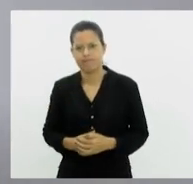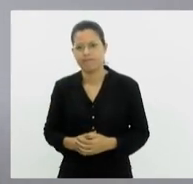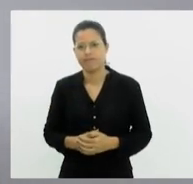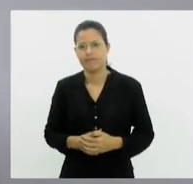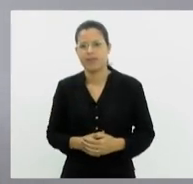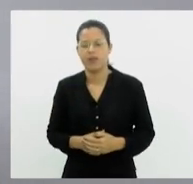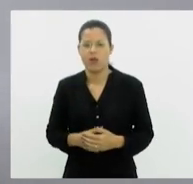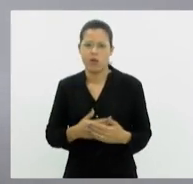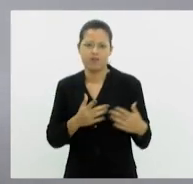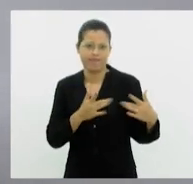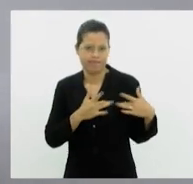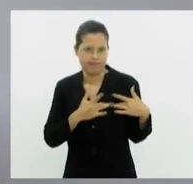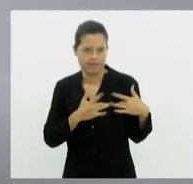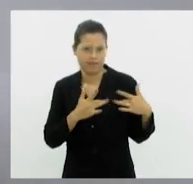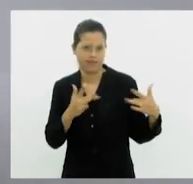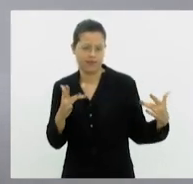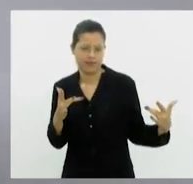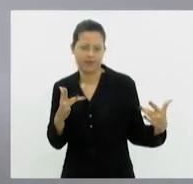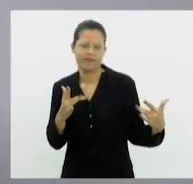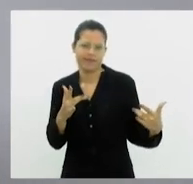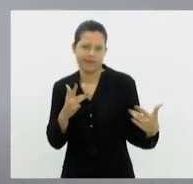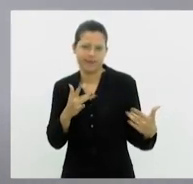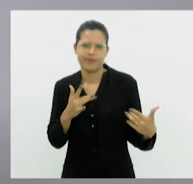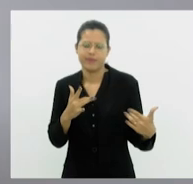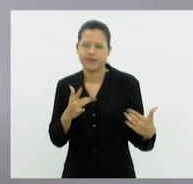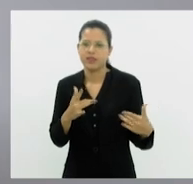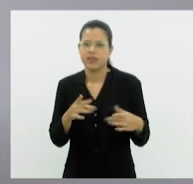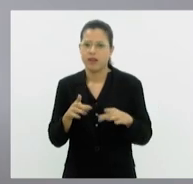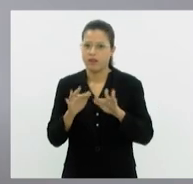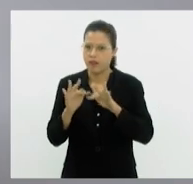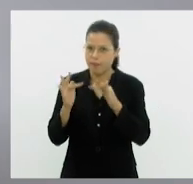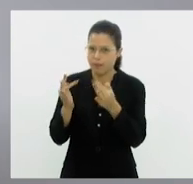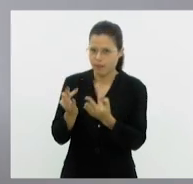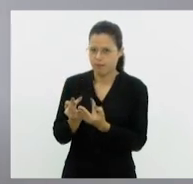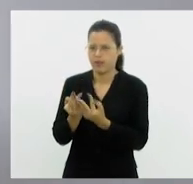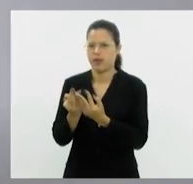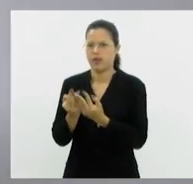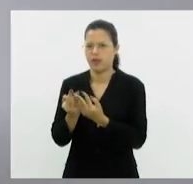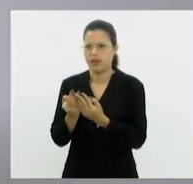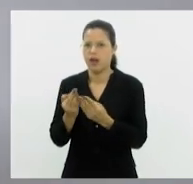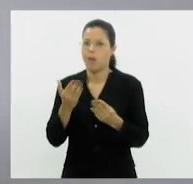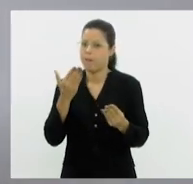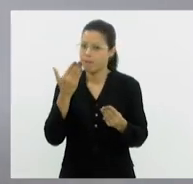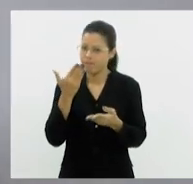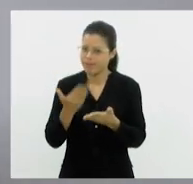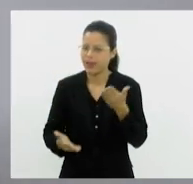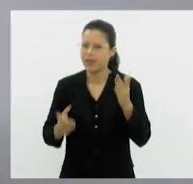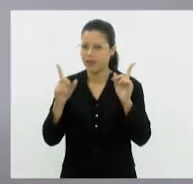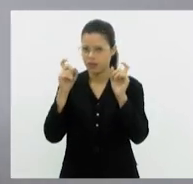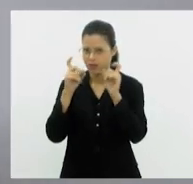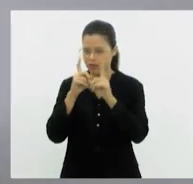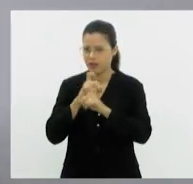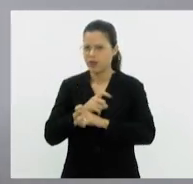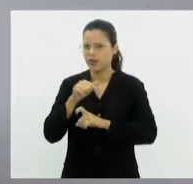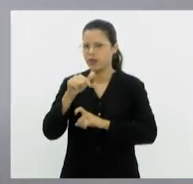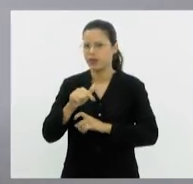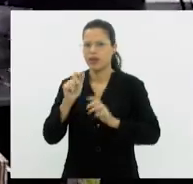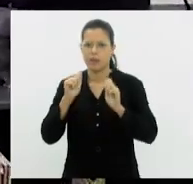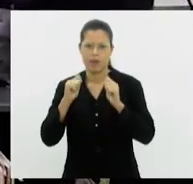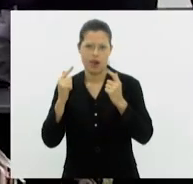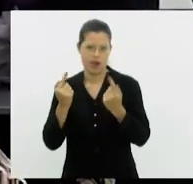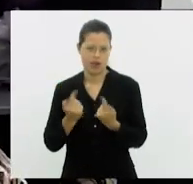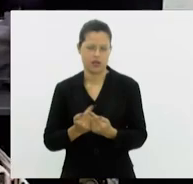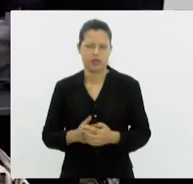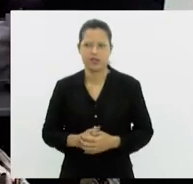daqui transmito os meus pêsames à sua família. É uma perda muito grande para o Parlamento Fluminense.